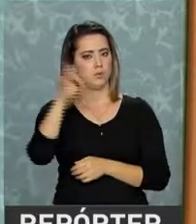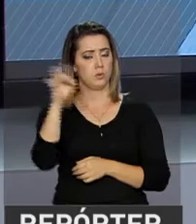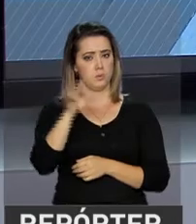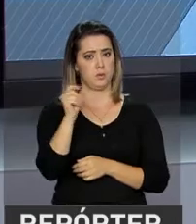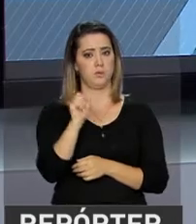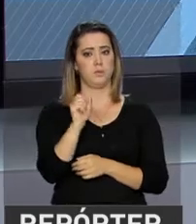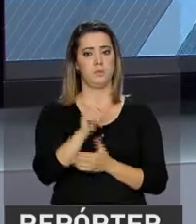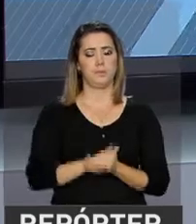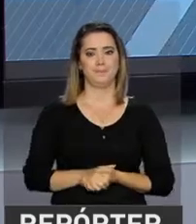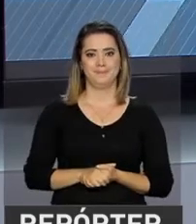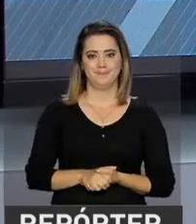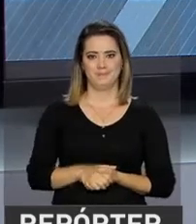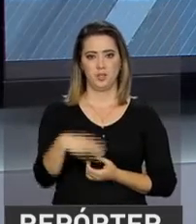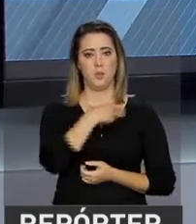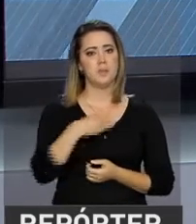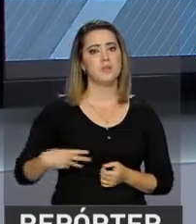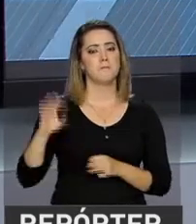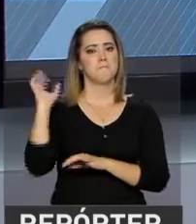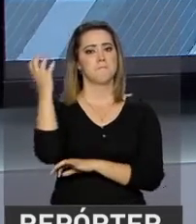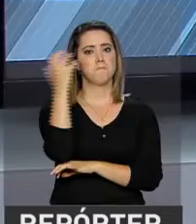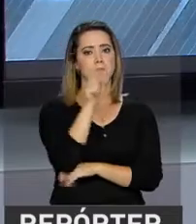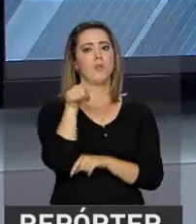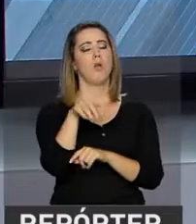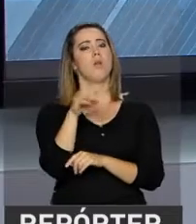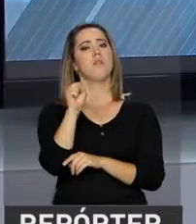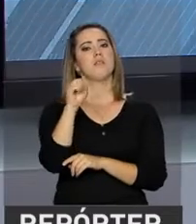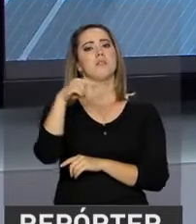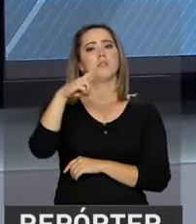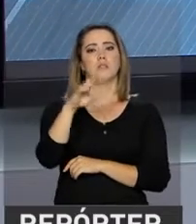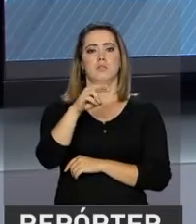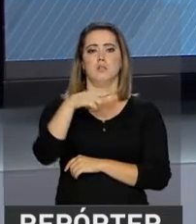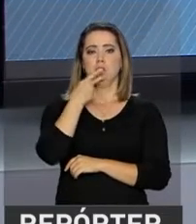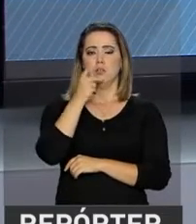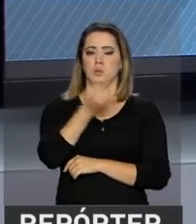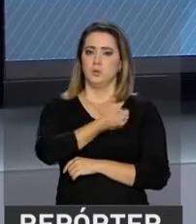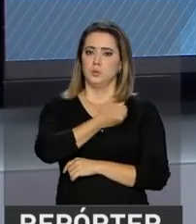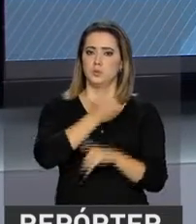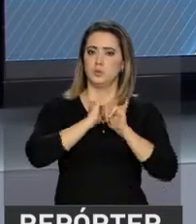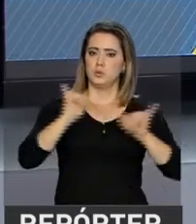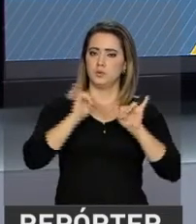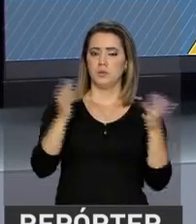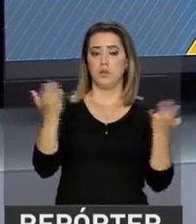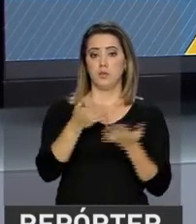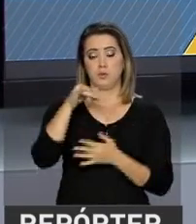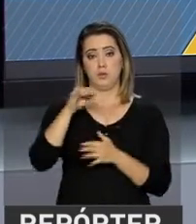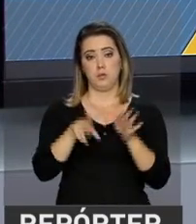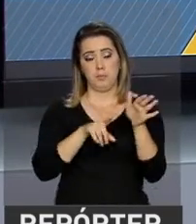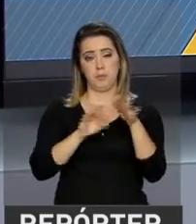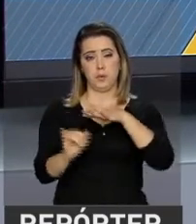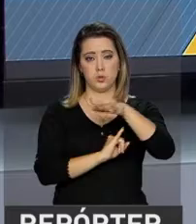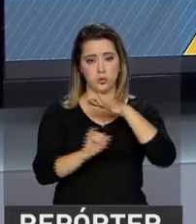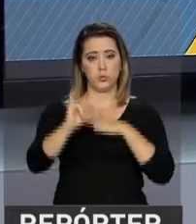cento o ministro do meio ambiente sarney filho comentou os dados divulgados esta semana pelo instituto imazon que